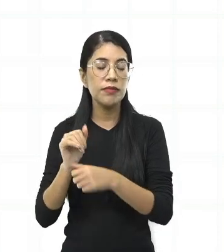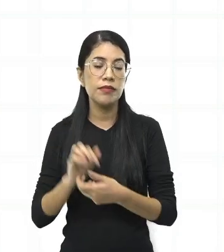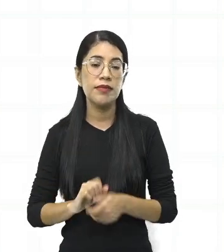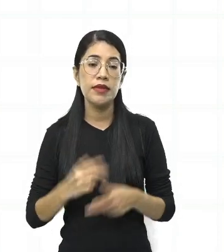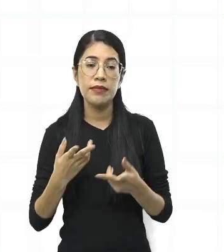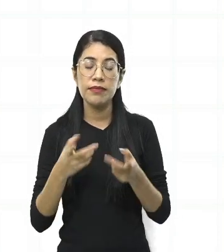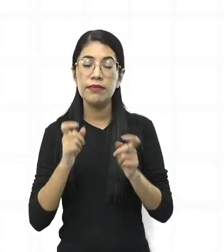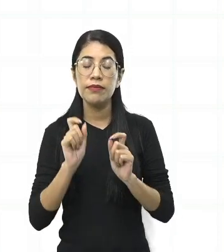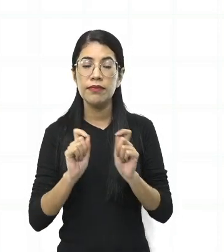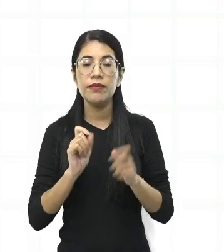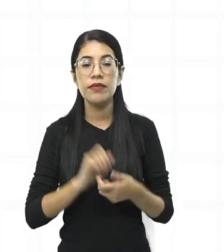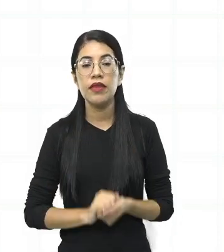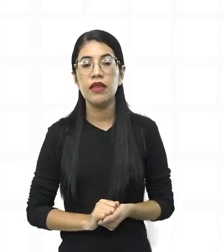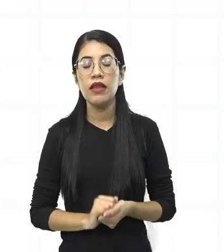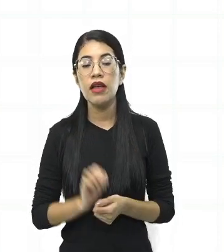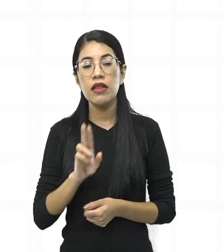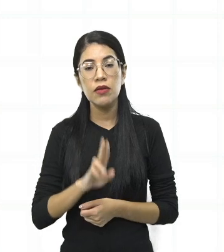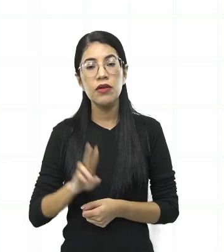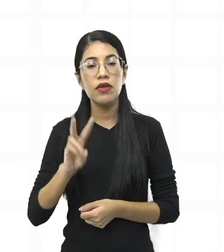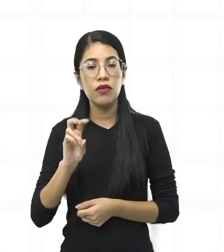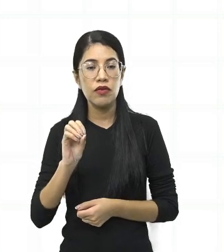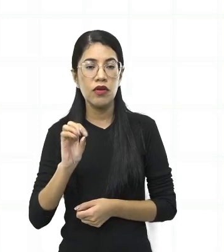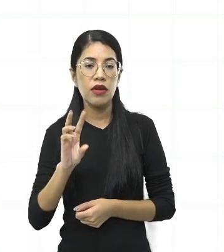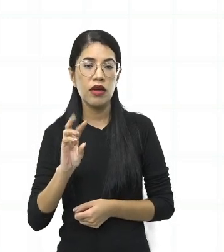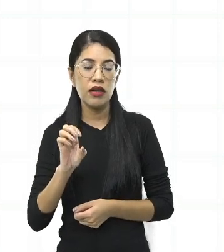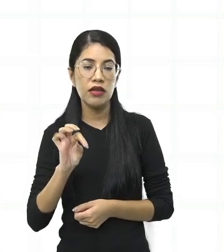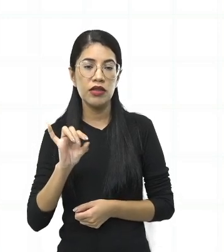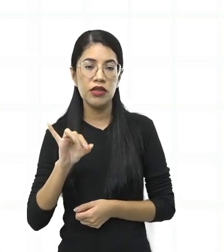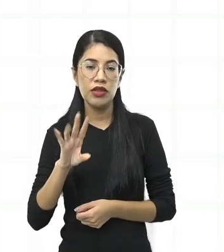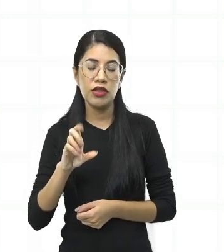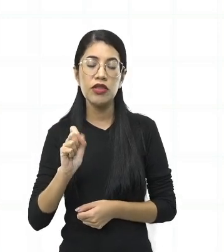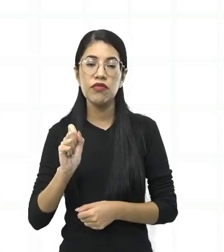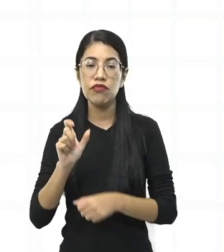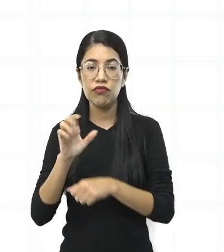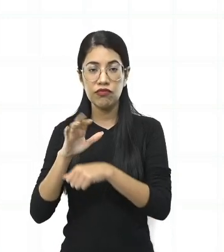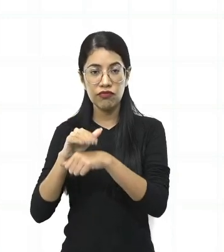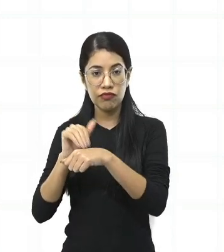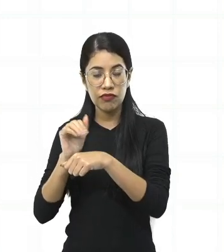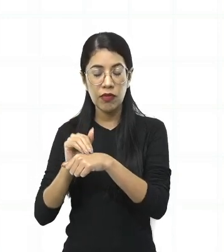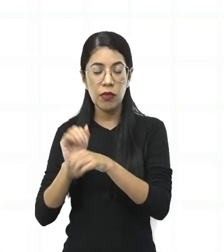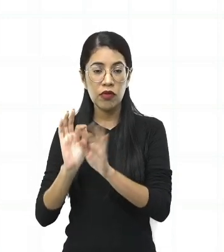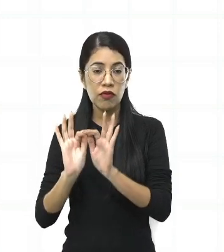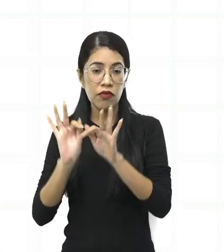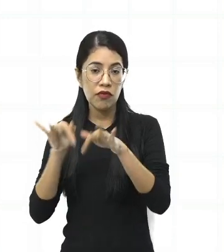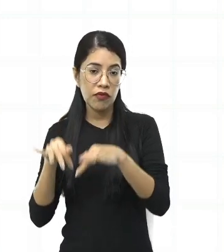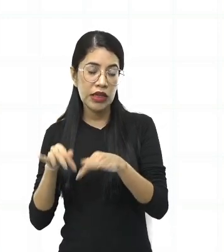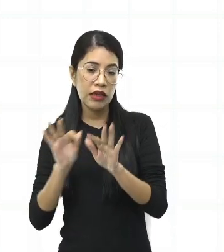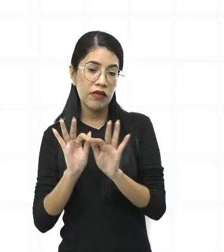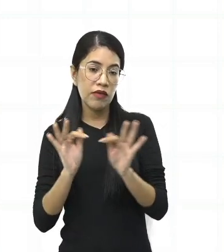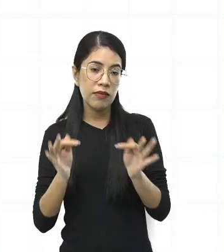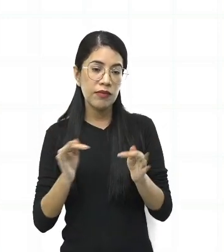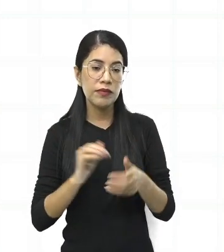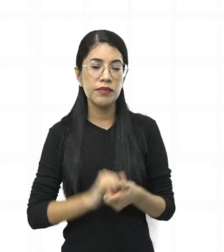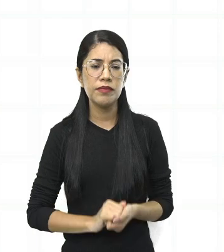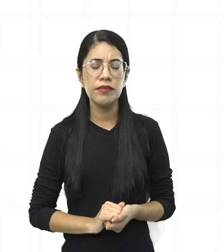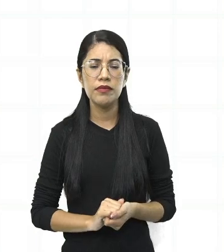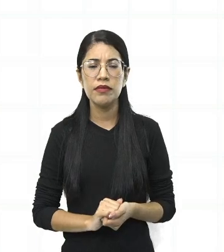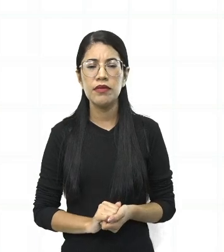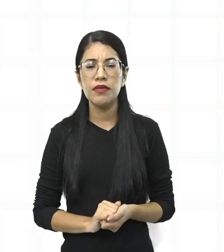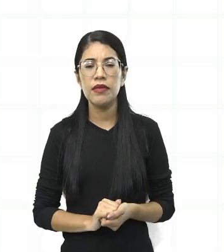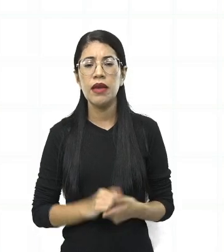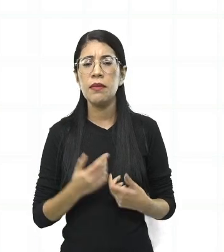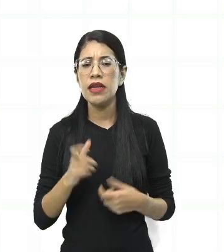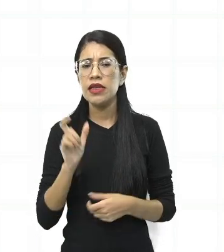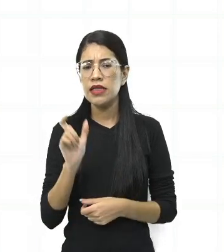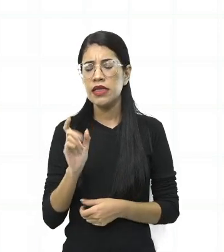ele botou o nosso vocativo no final da frase, certo? Professora, o vocativo sempre